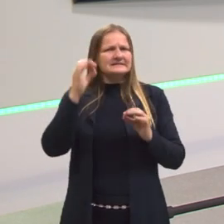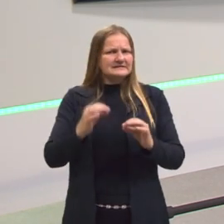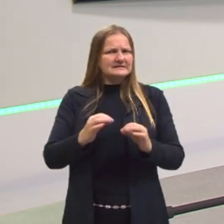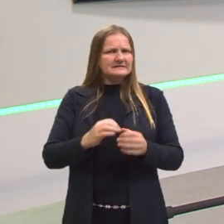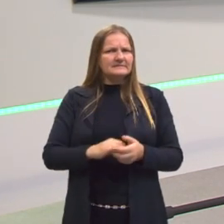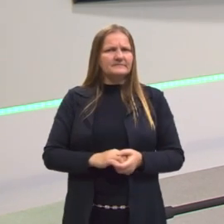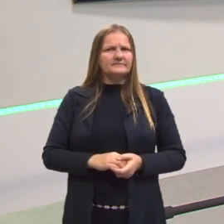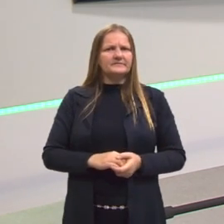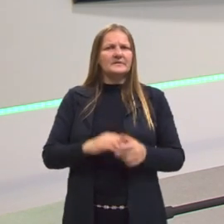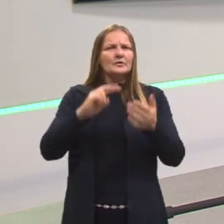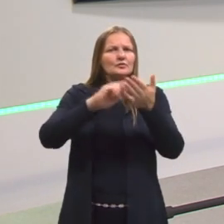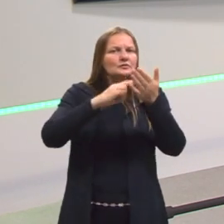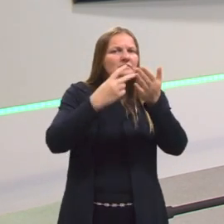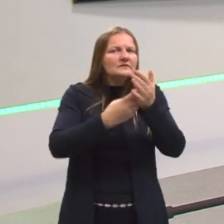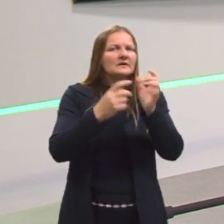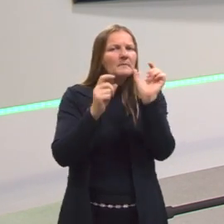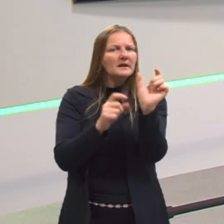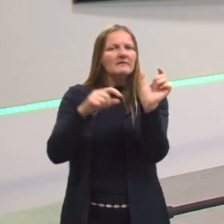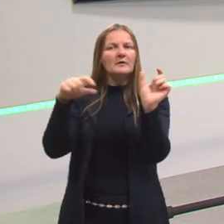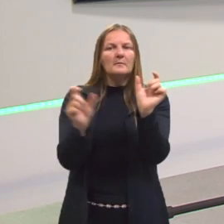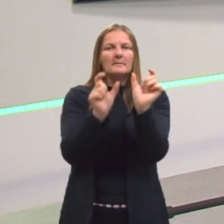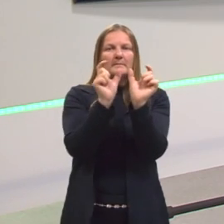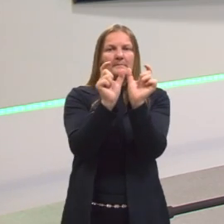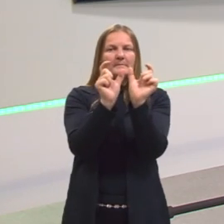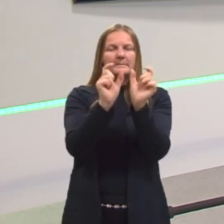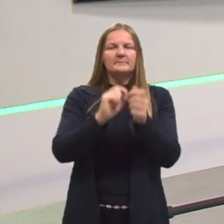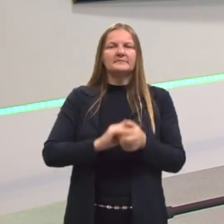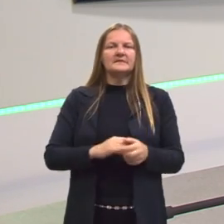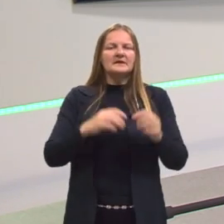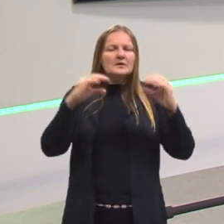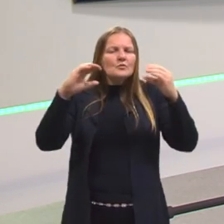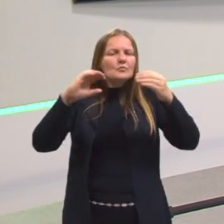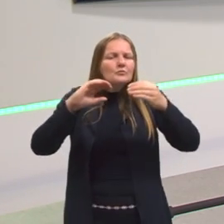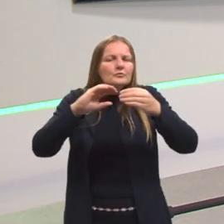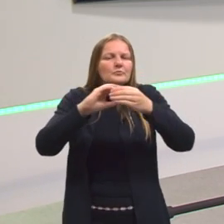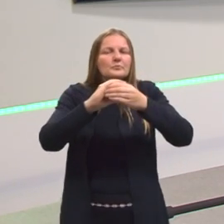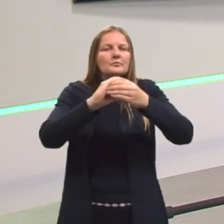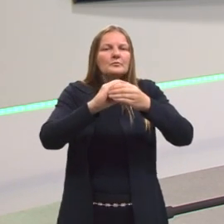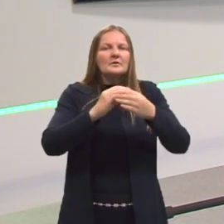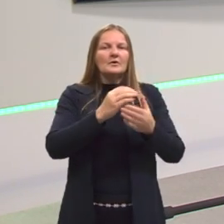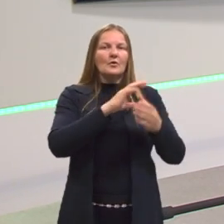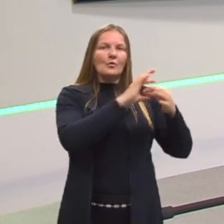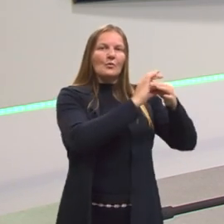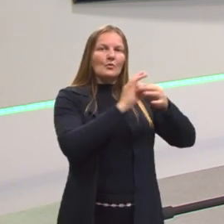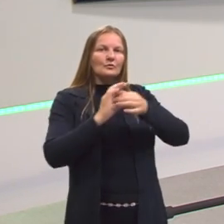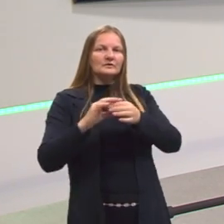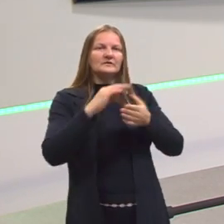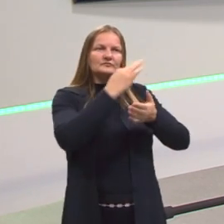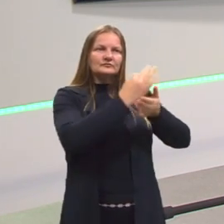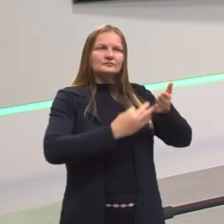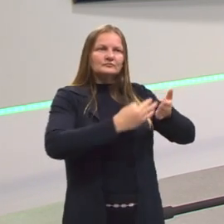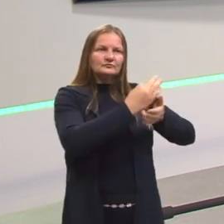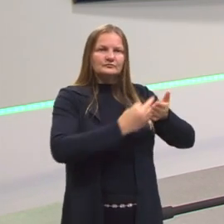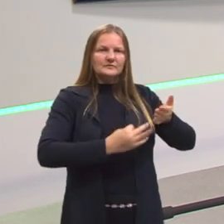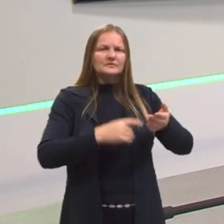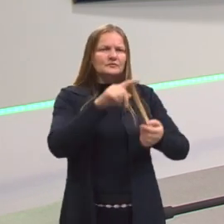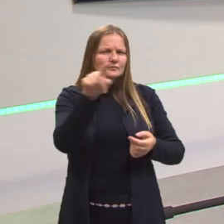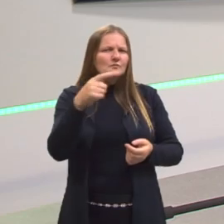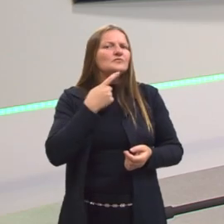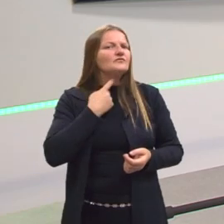certeza absoluta do significado dessa palavra se ele vai se encaixar dentro do contexto que tu pretende